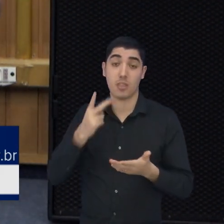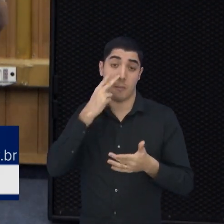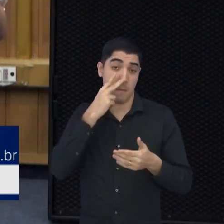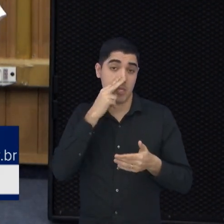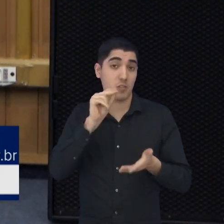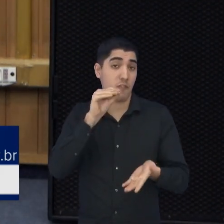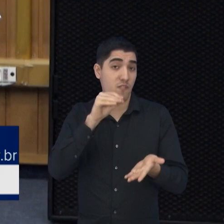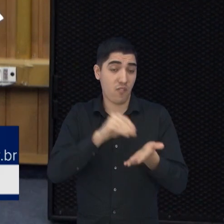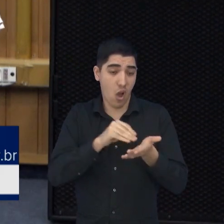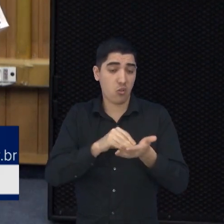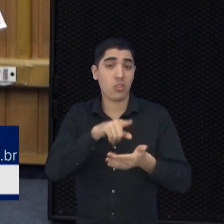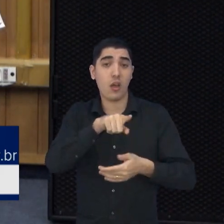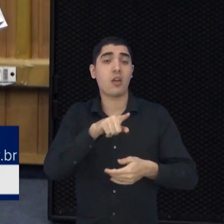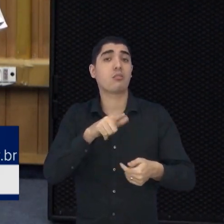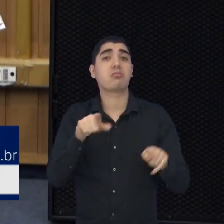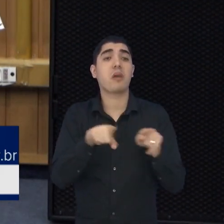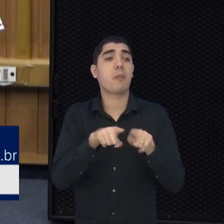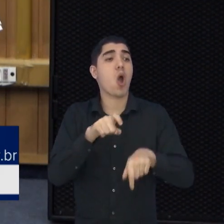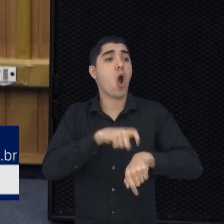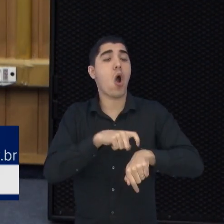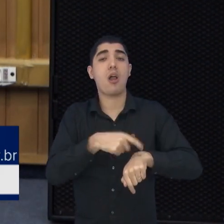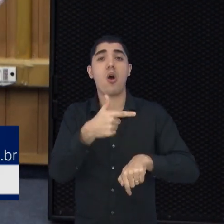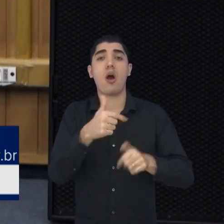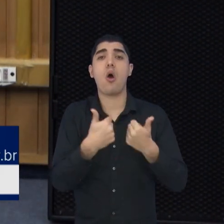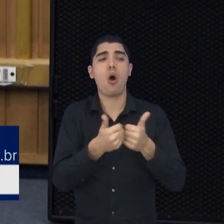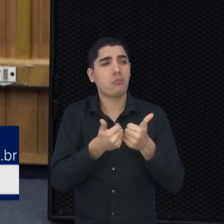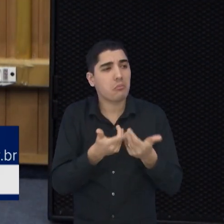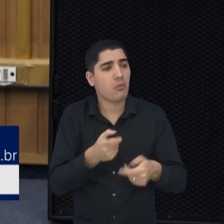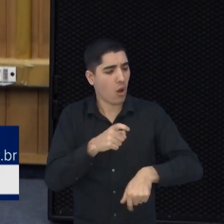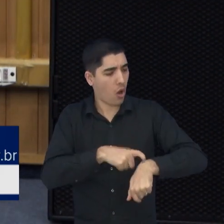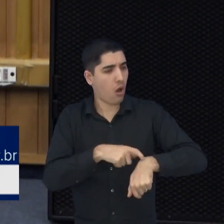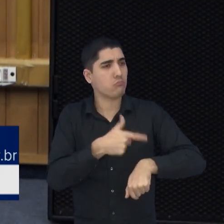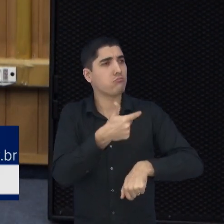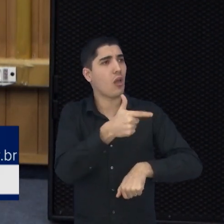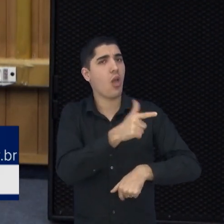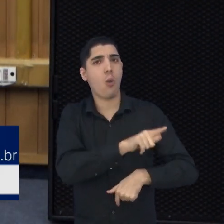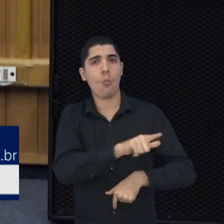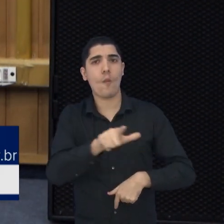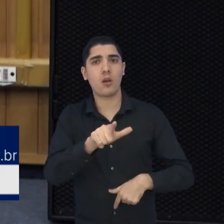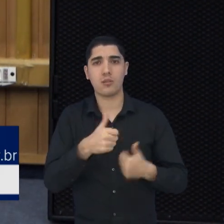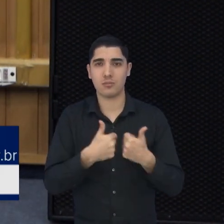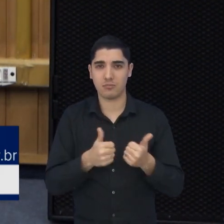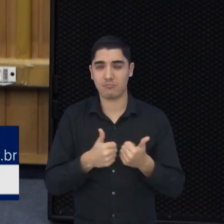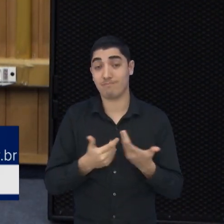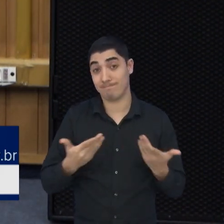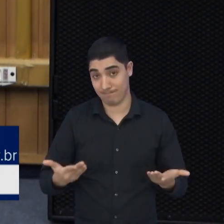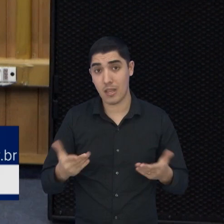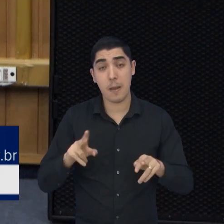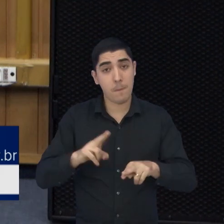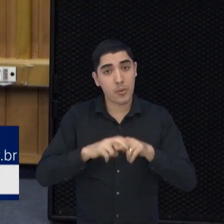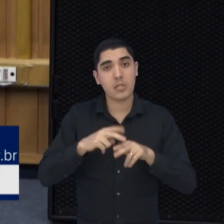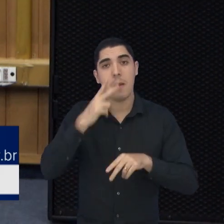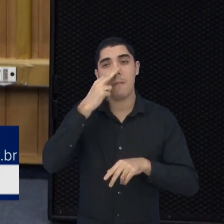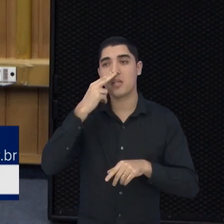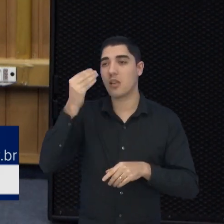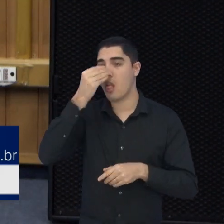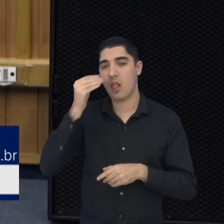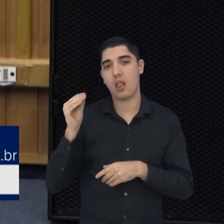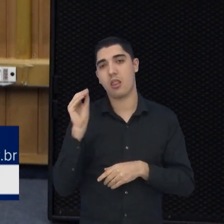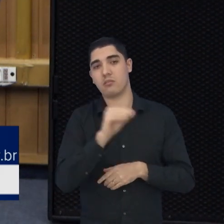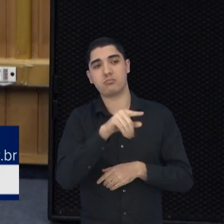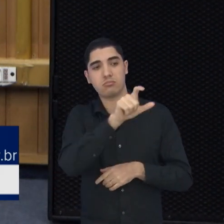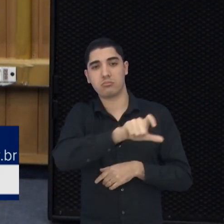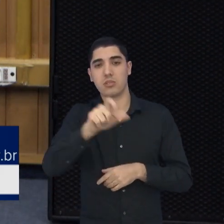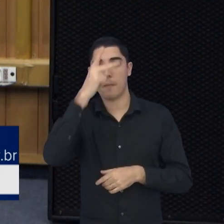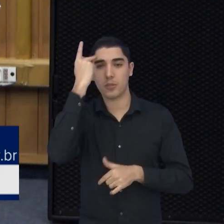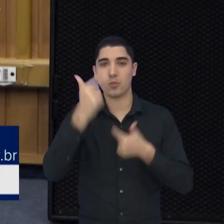de horários e de linha que está acontecendo, e também pela falta de olhar pelos trabalhadores do transporte coletivo, que eu já